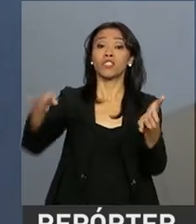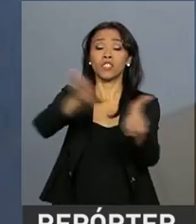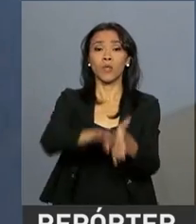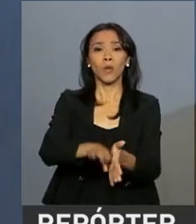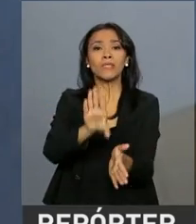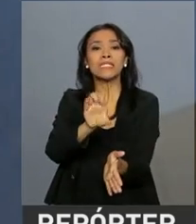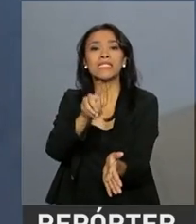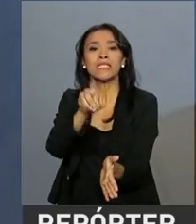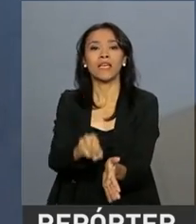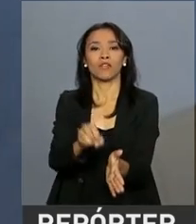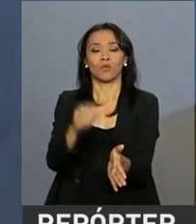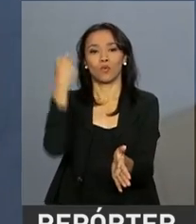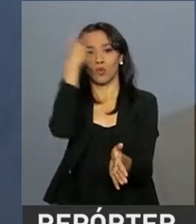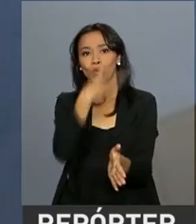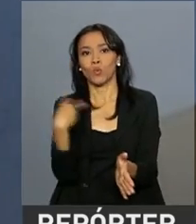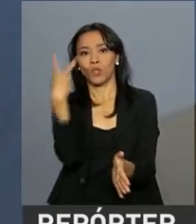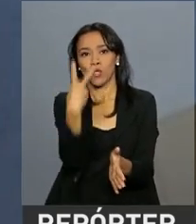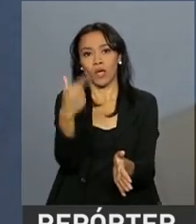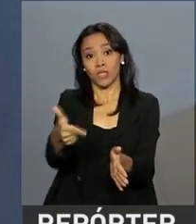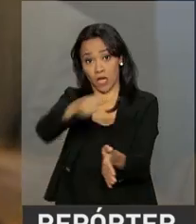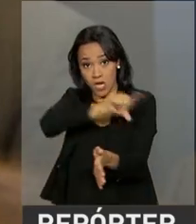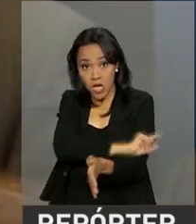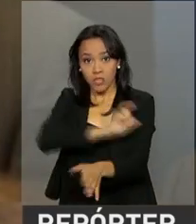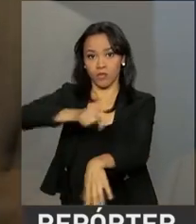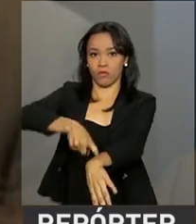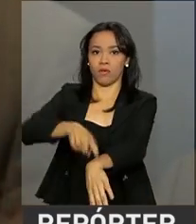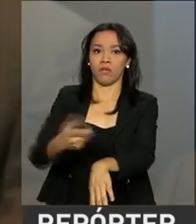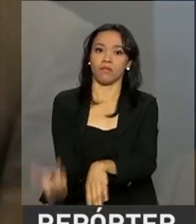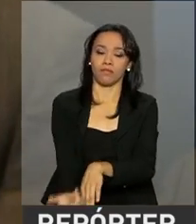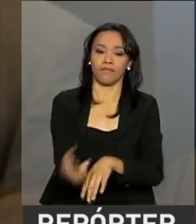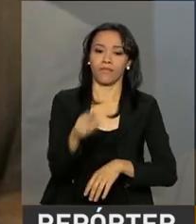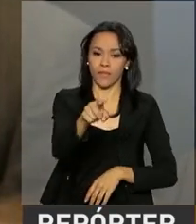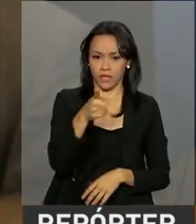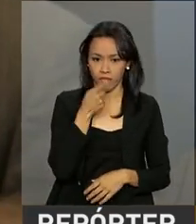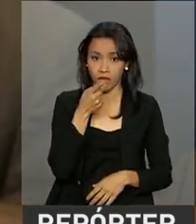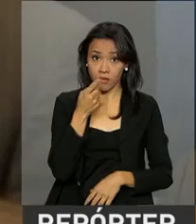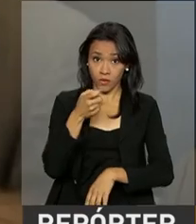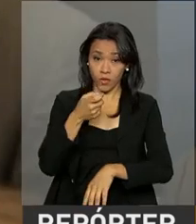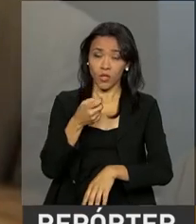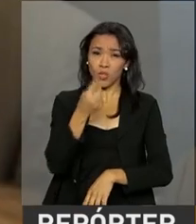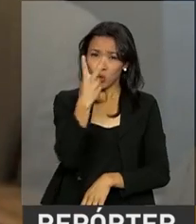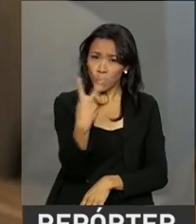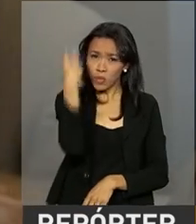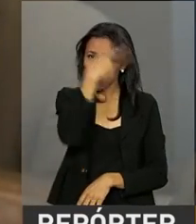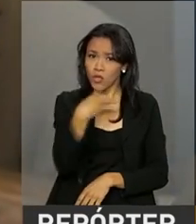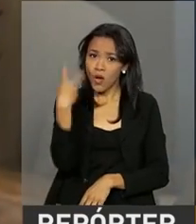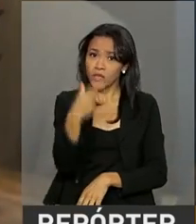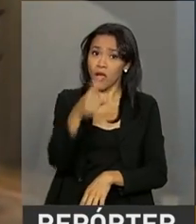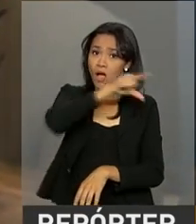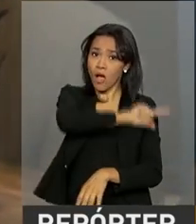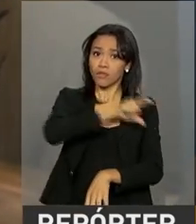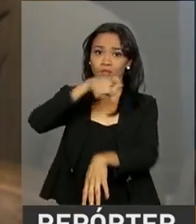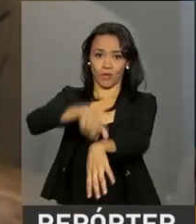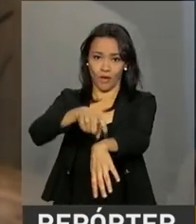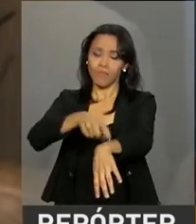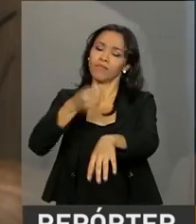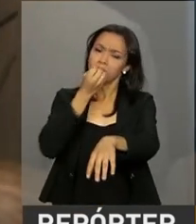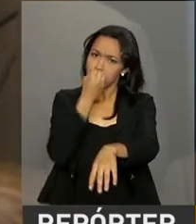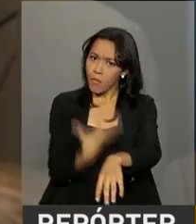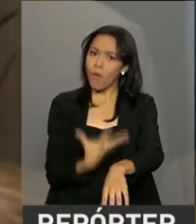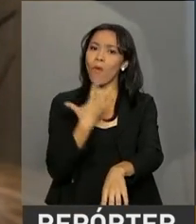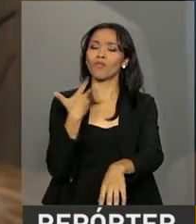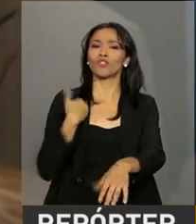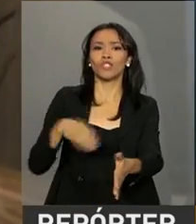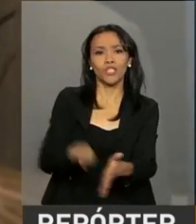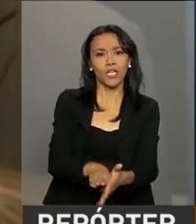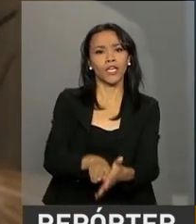de 2 horas, mesmo em voos nacionais. 2 horas é o tempo necessário para que as pessoas cheguem, façam